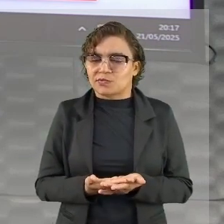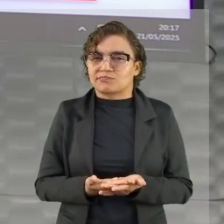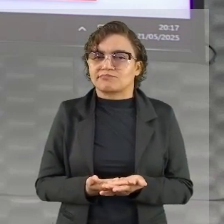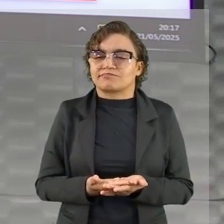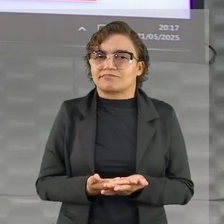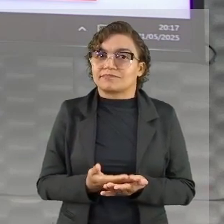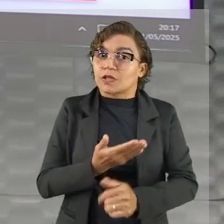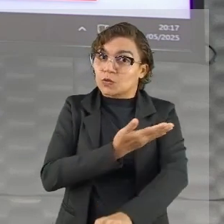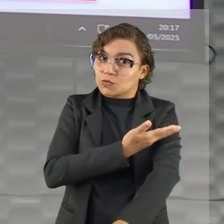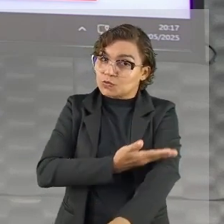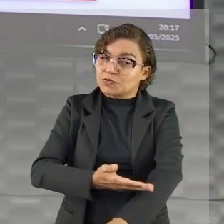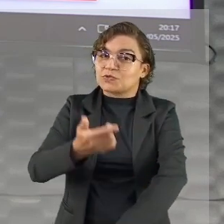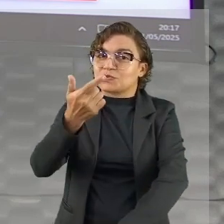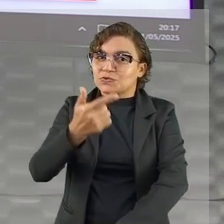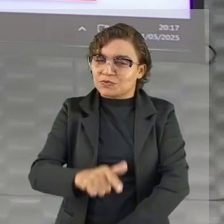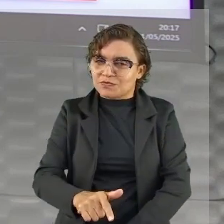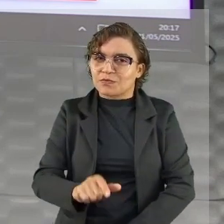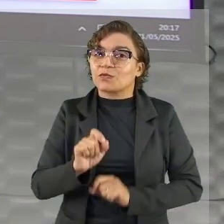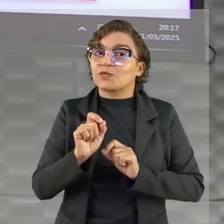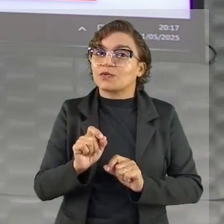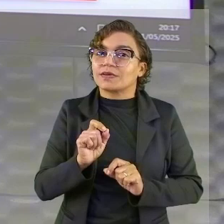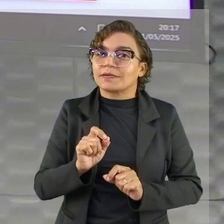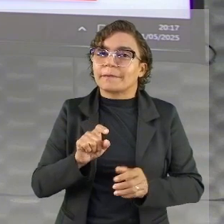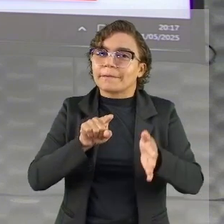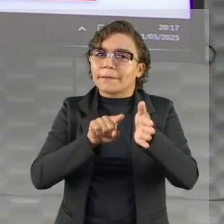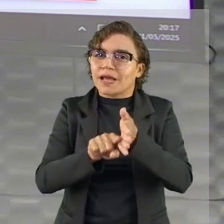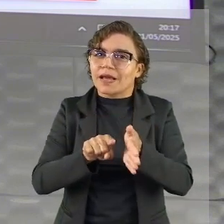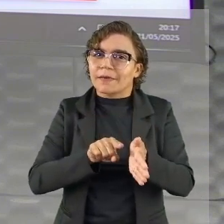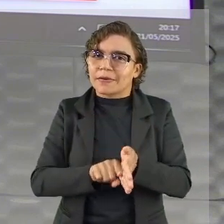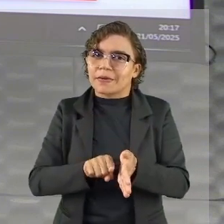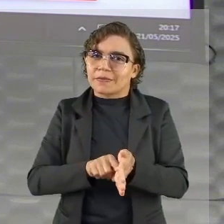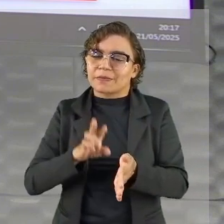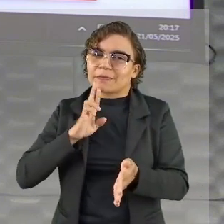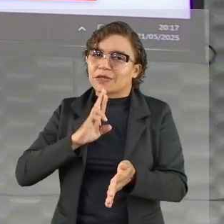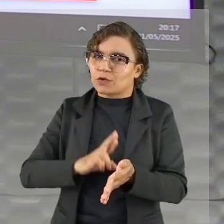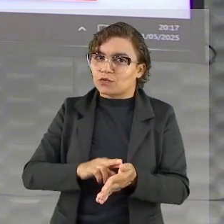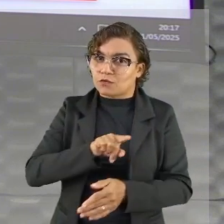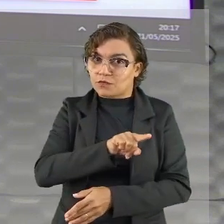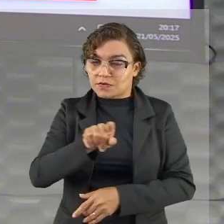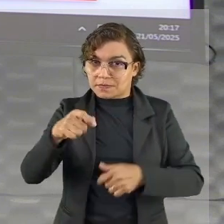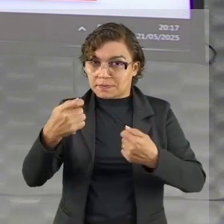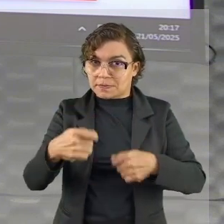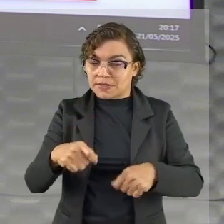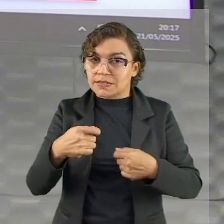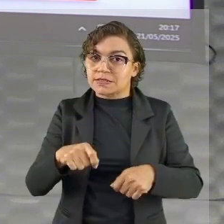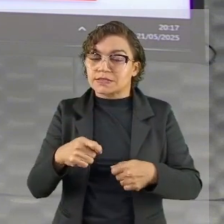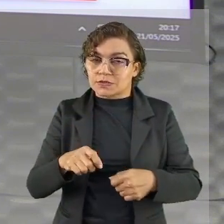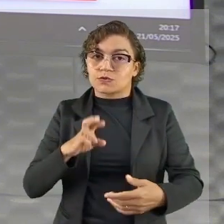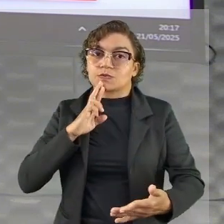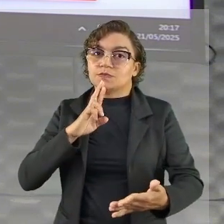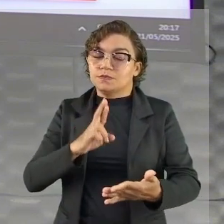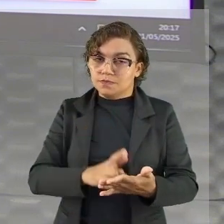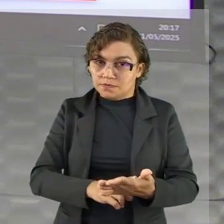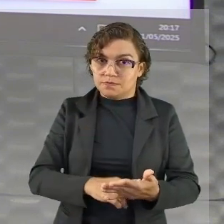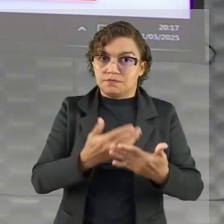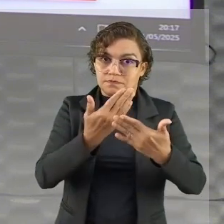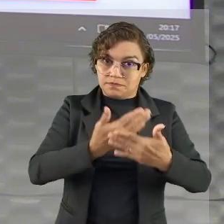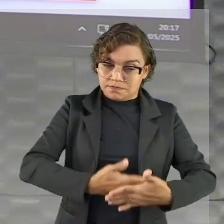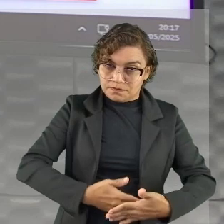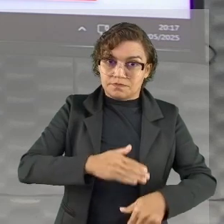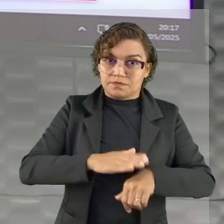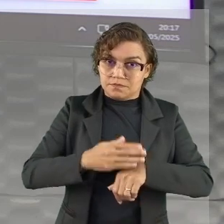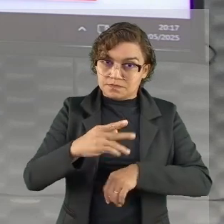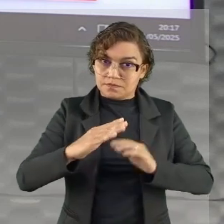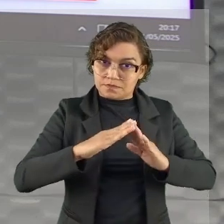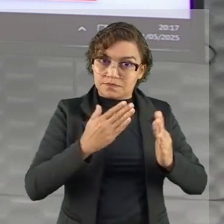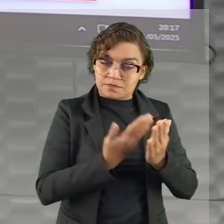nos acostumar mais uma vez a resolver questões, porque vocês precisam resolver as questões das provas de vocês na